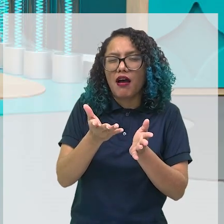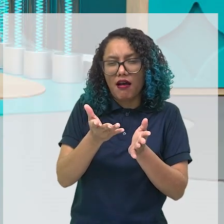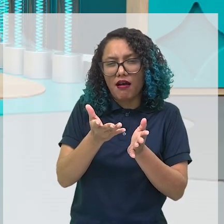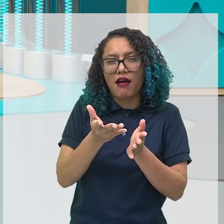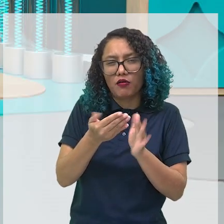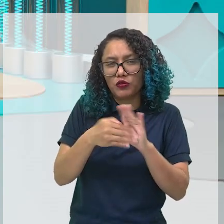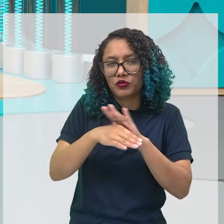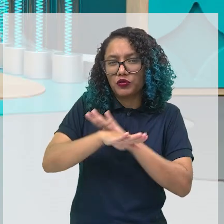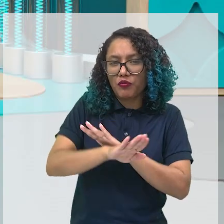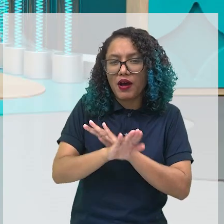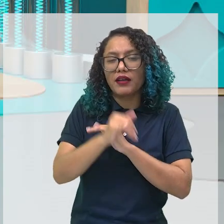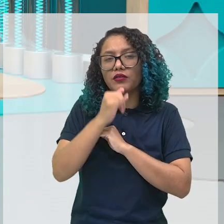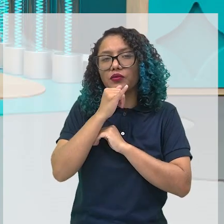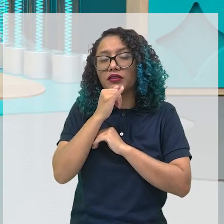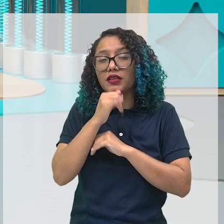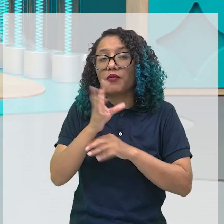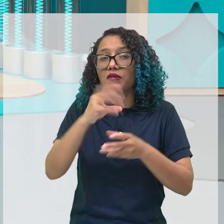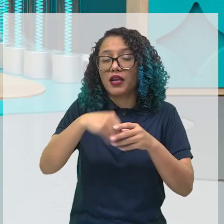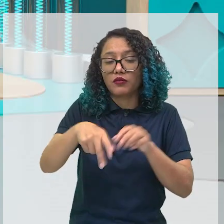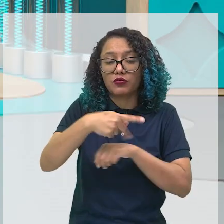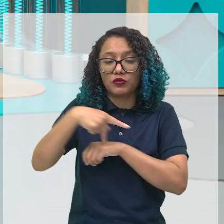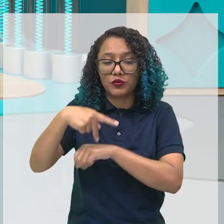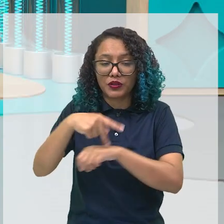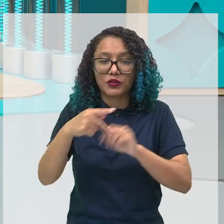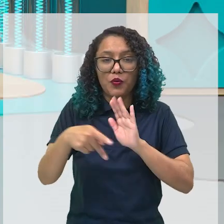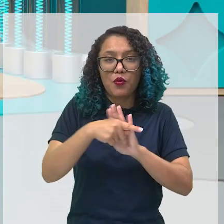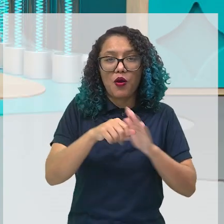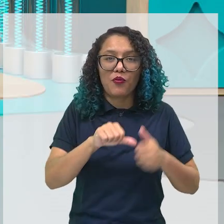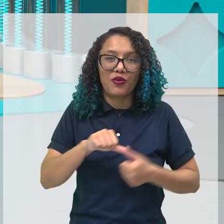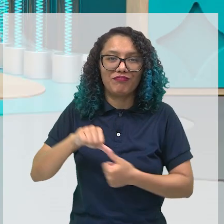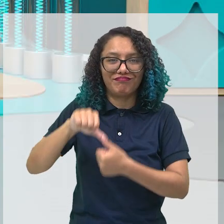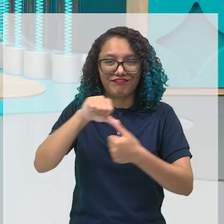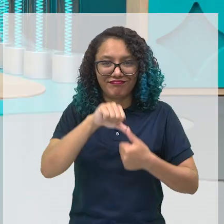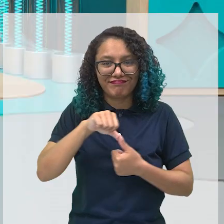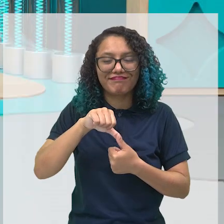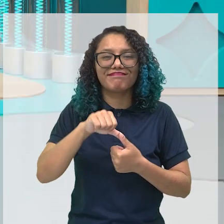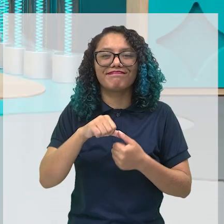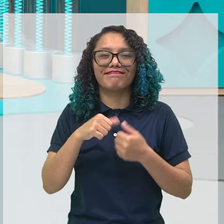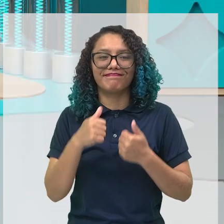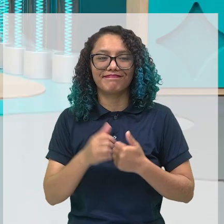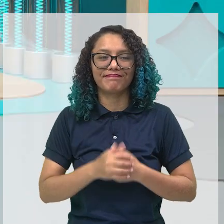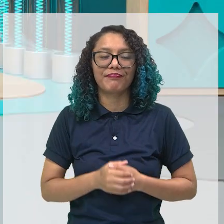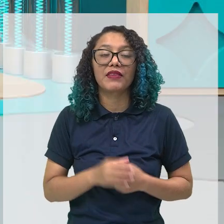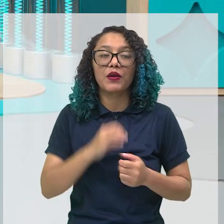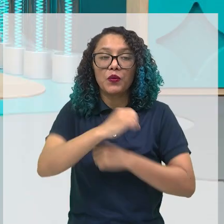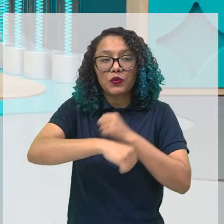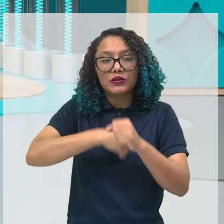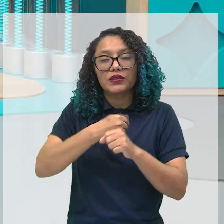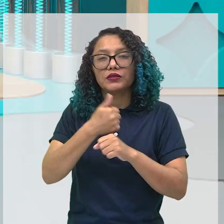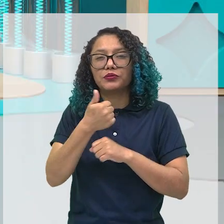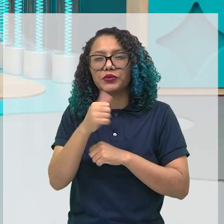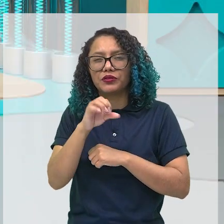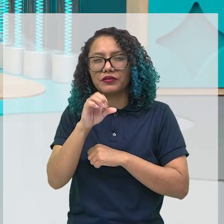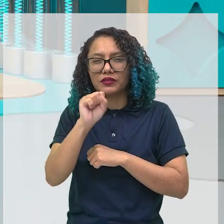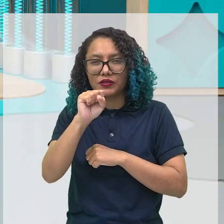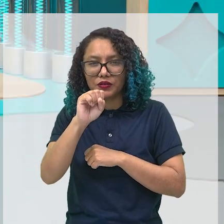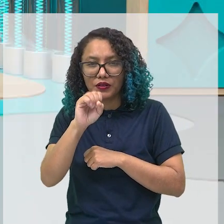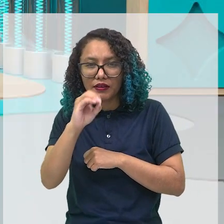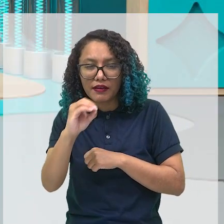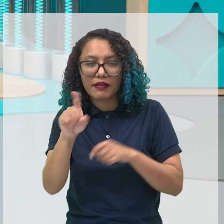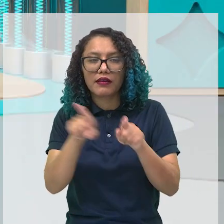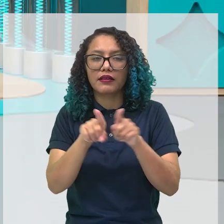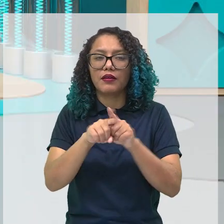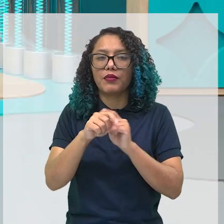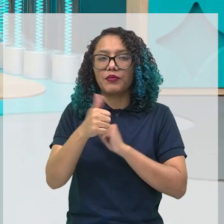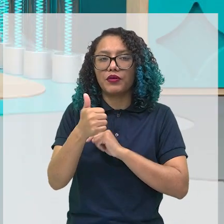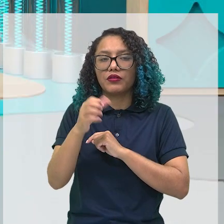Bom, nos anos de 1980 e 1960, a salsa ela se espalhou globalmente. E aí a gente teve